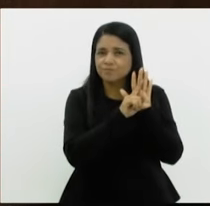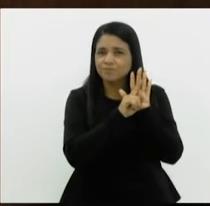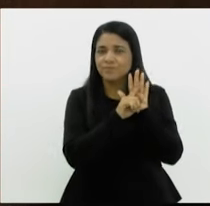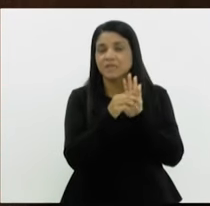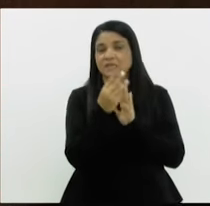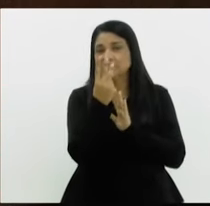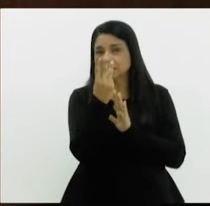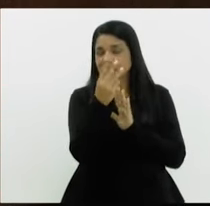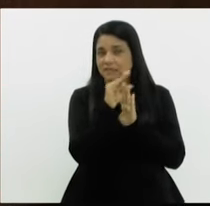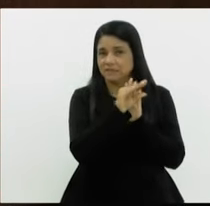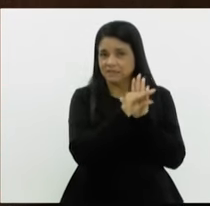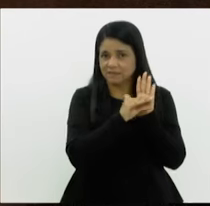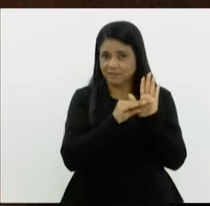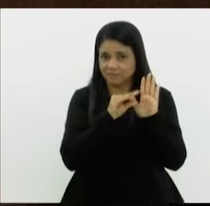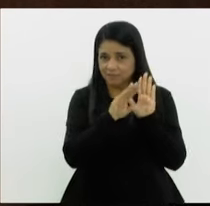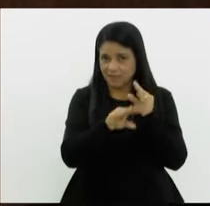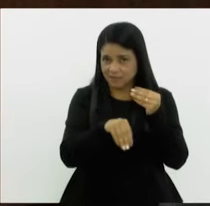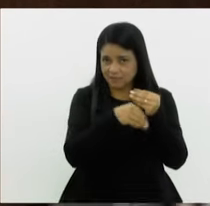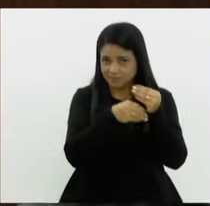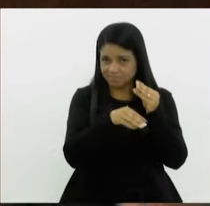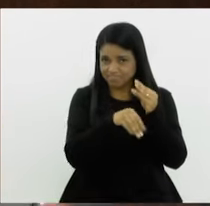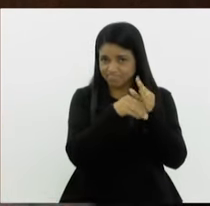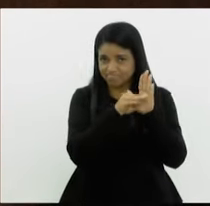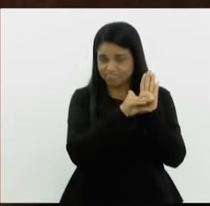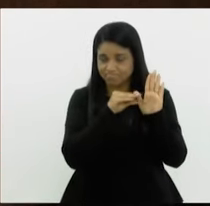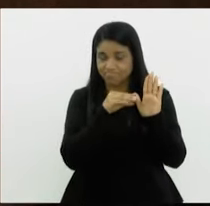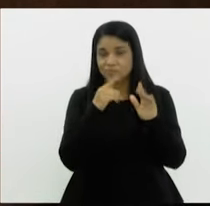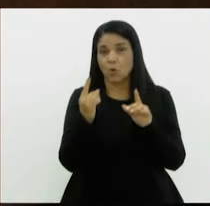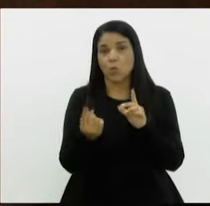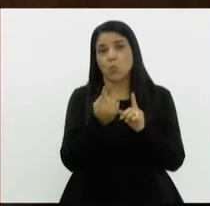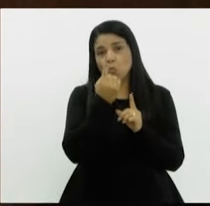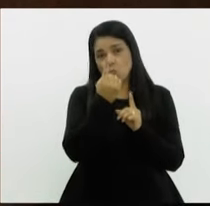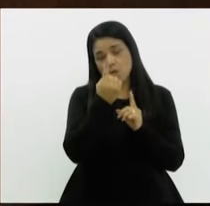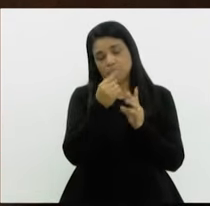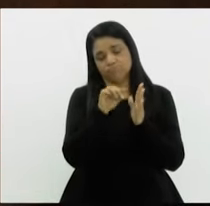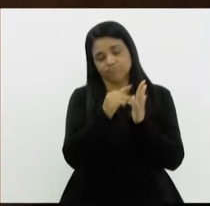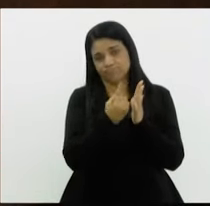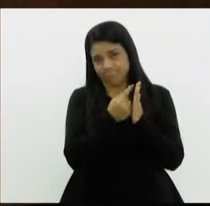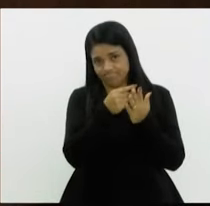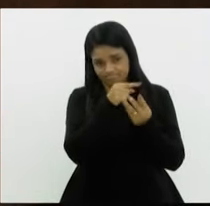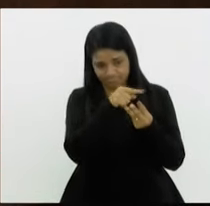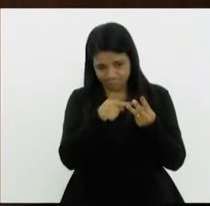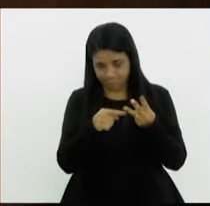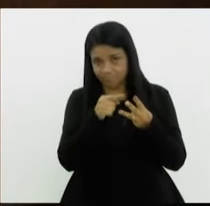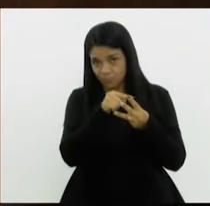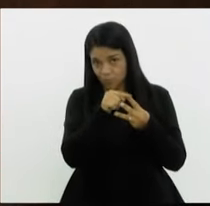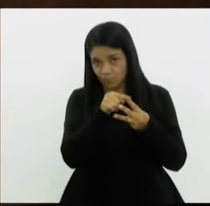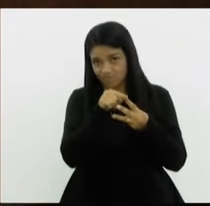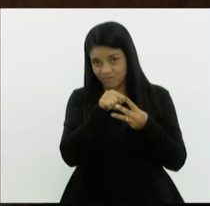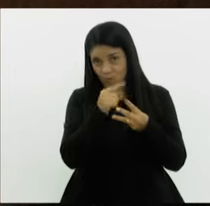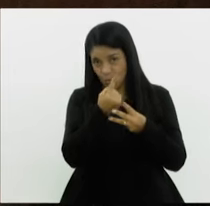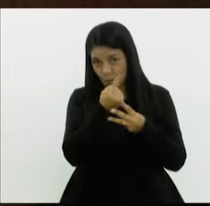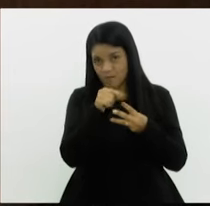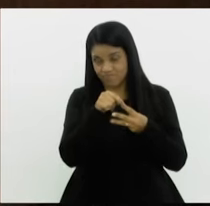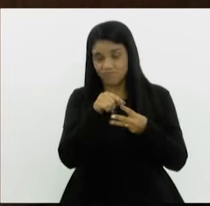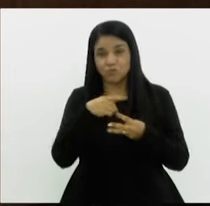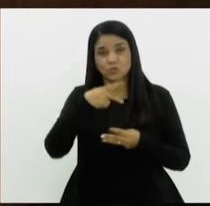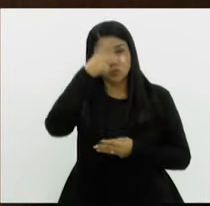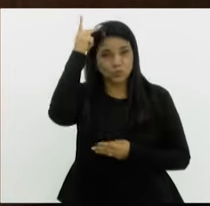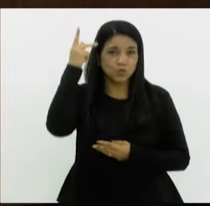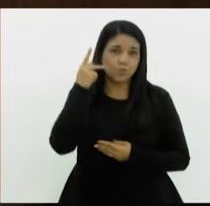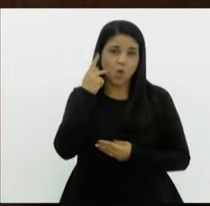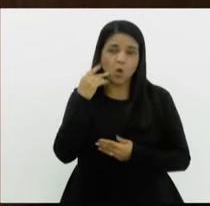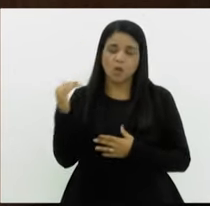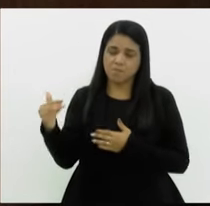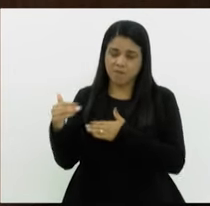3 emendas. Uma delas, o deputado Luiz Paulo, e ele me comentou que